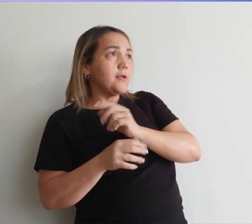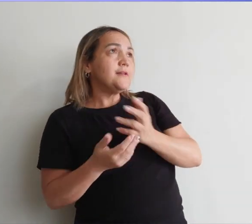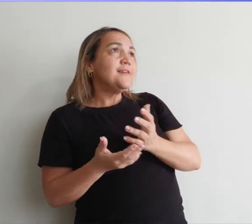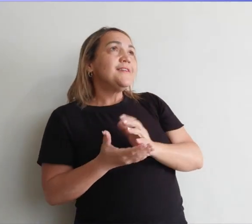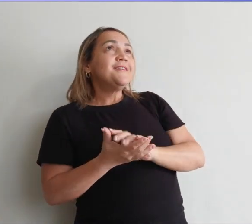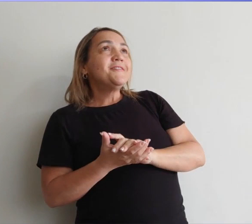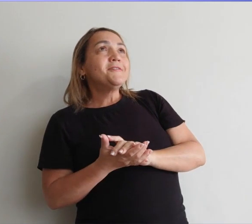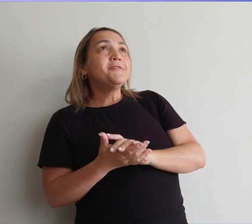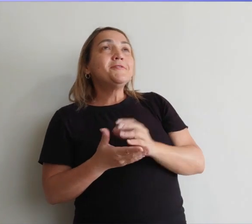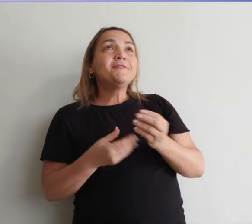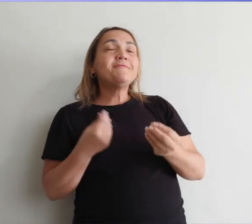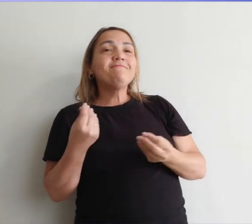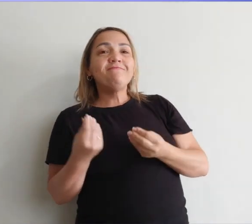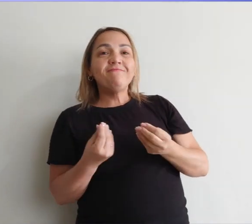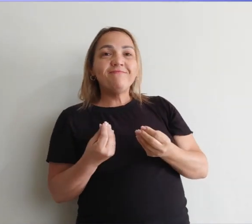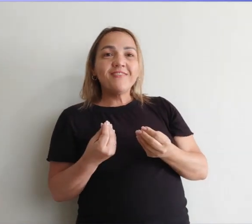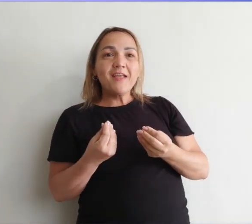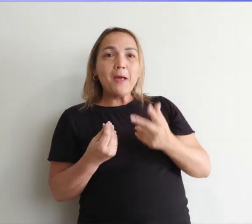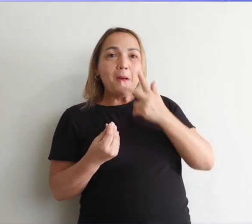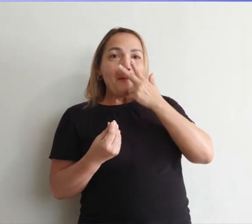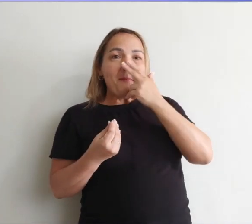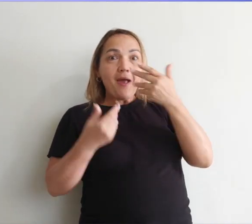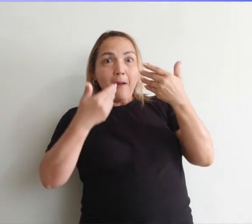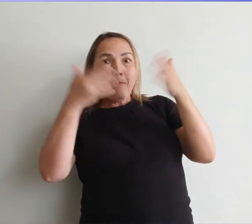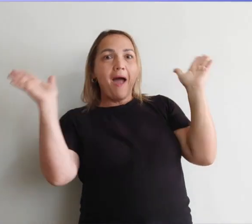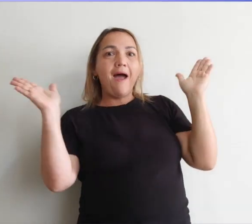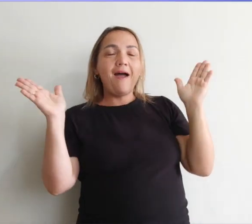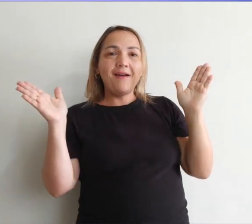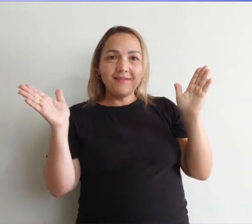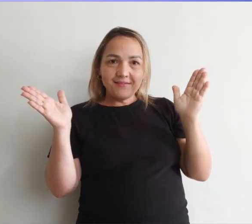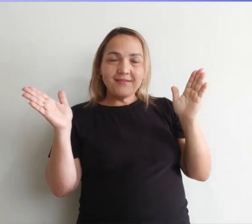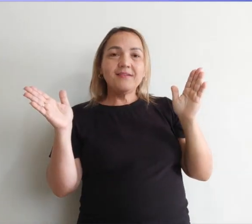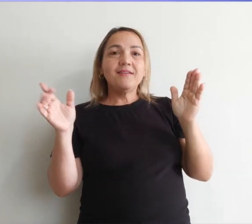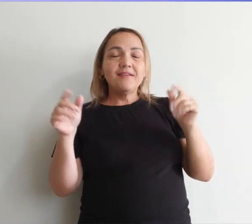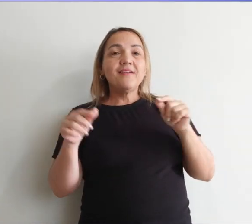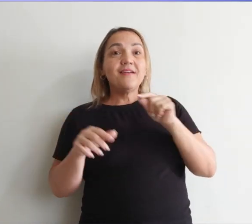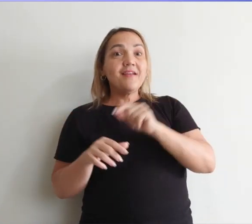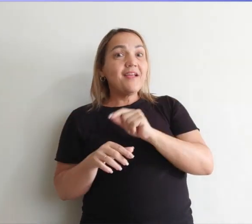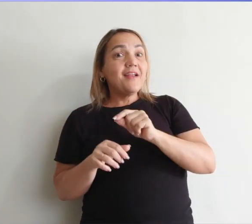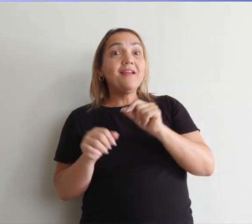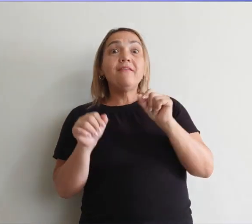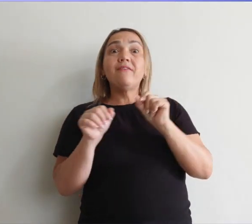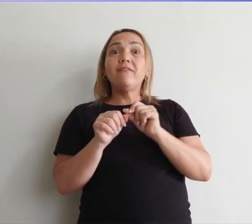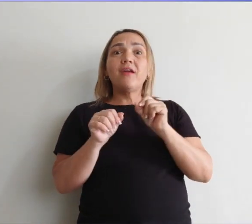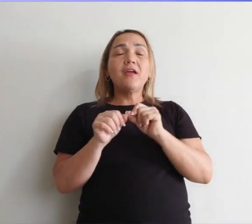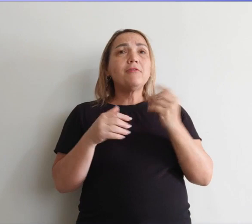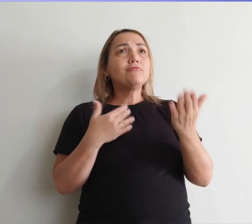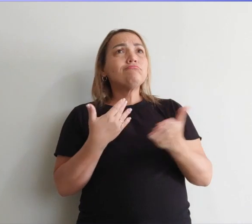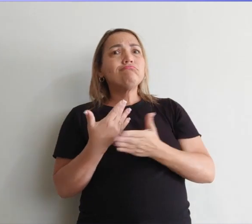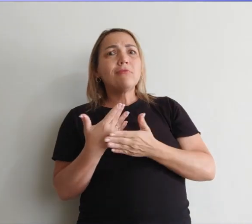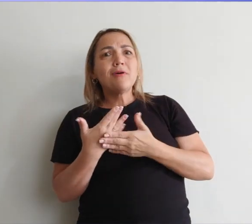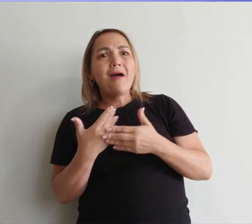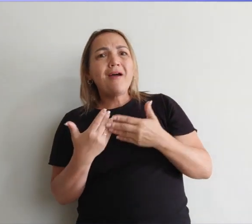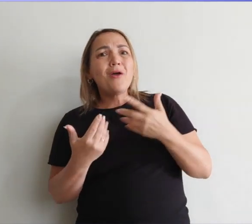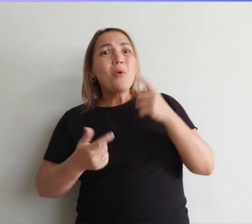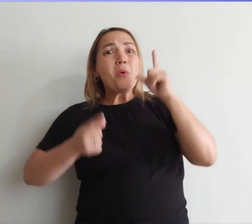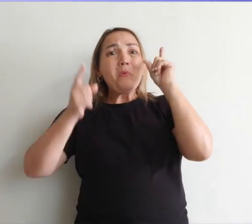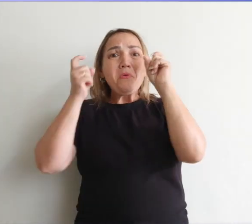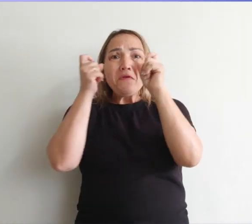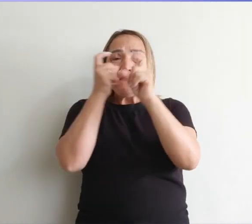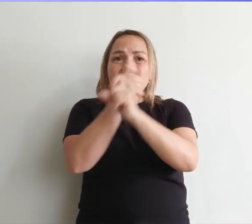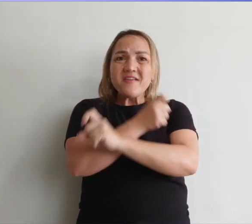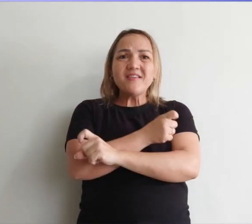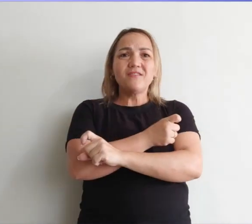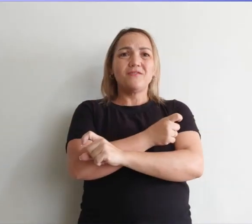assim, podcast, abrir minha vida aqui para vocês, né? Mas assim, eu fiz muita coisa, digamos assim,